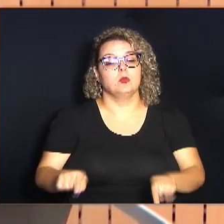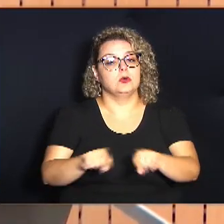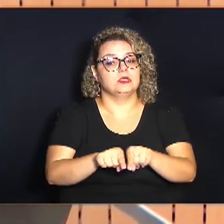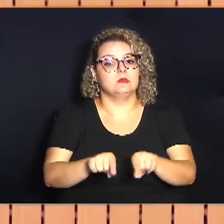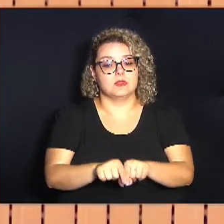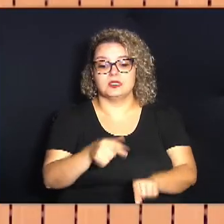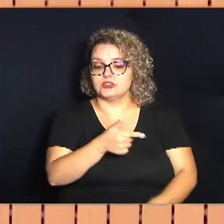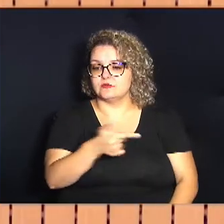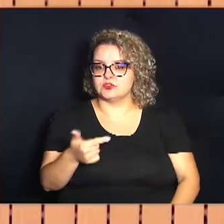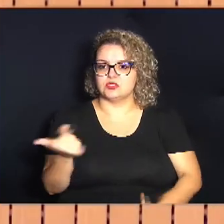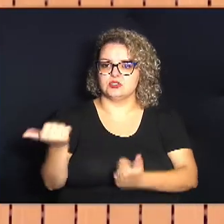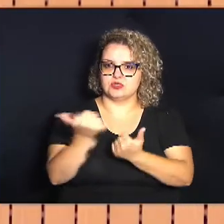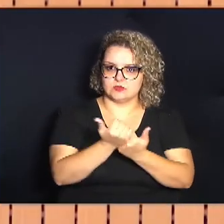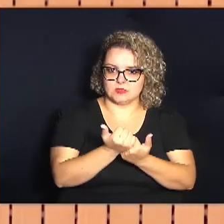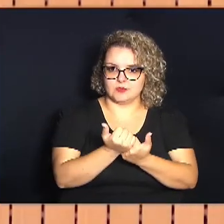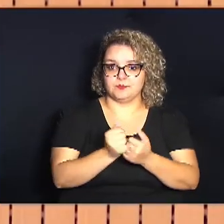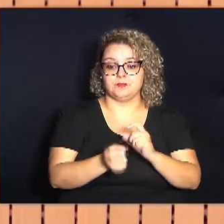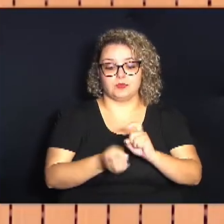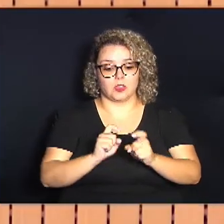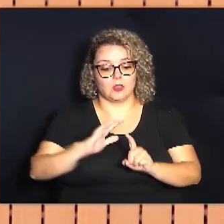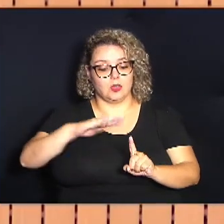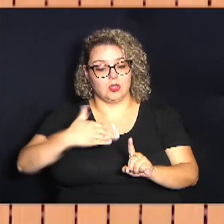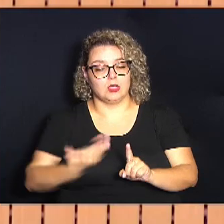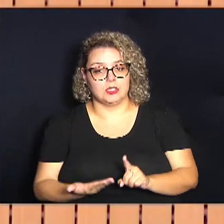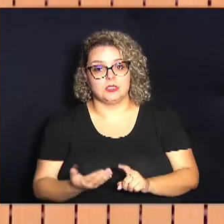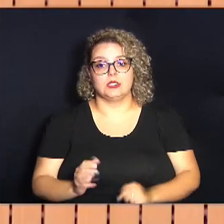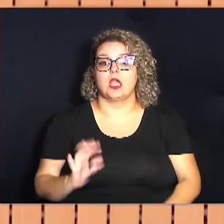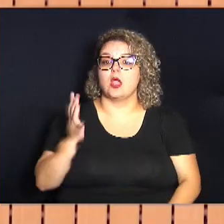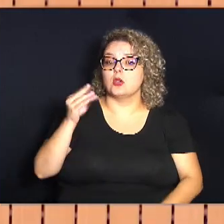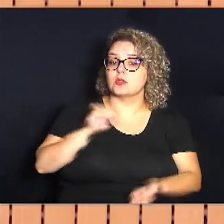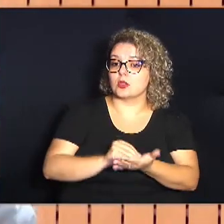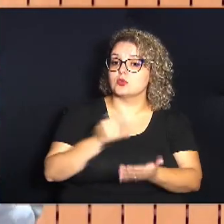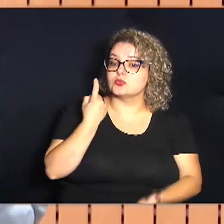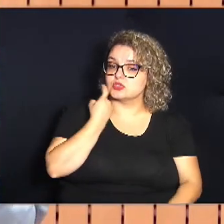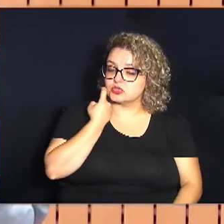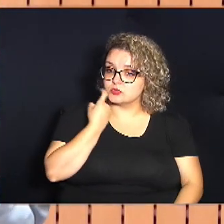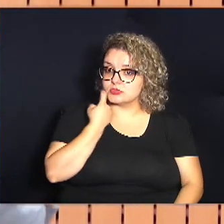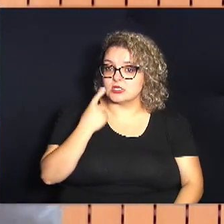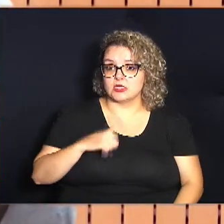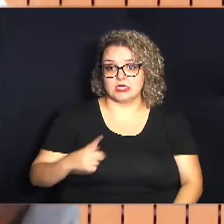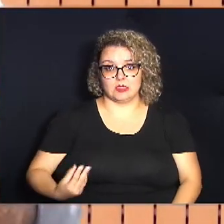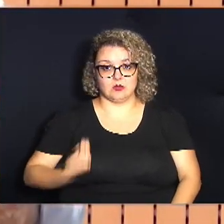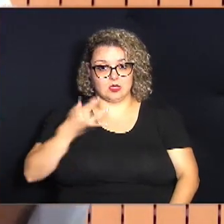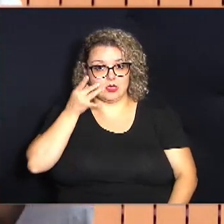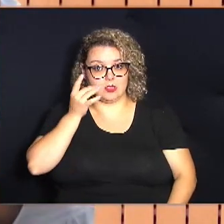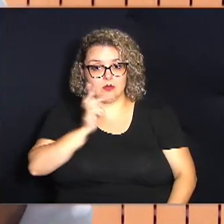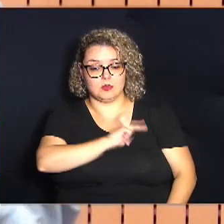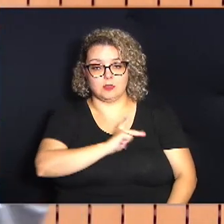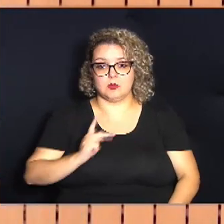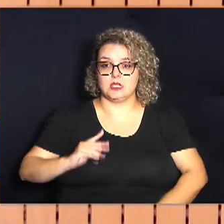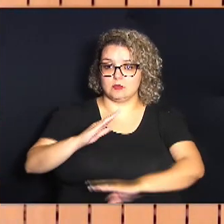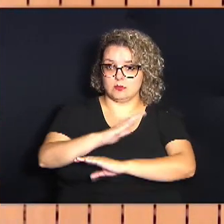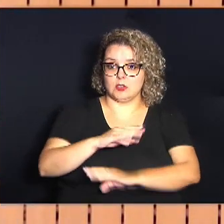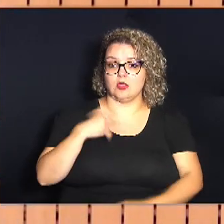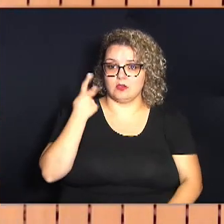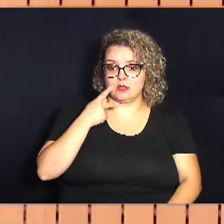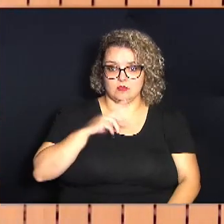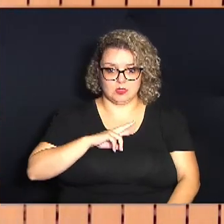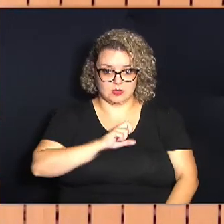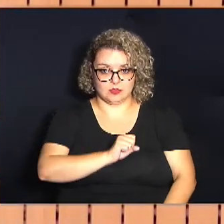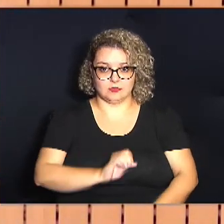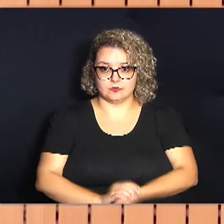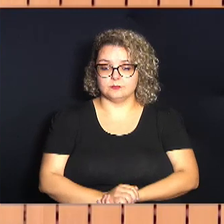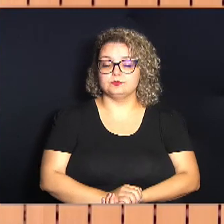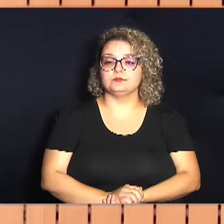22 suplentes. A solenidade, que aconteceu na última sexta-feira, teve a presença do presidente da Câmara, o vereador Luiz